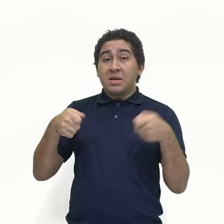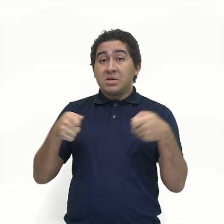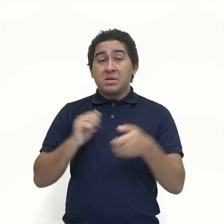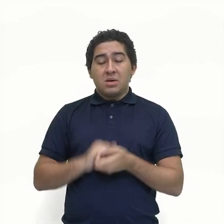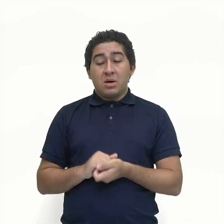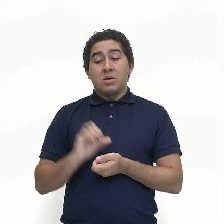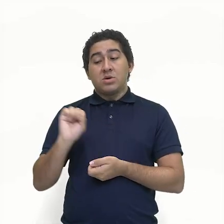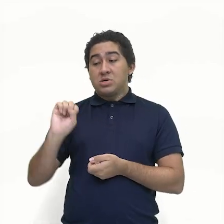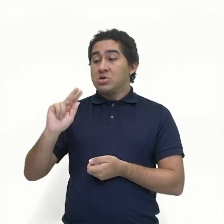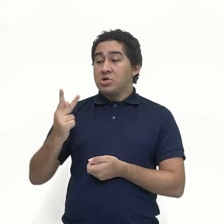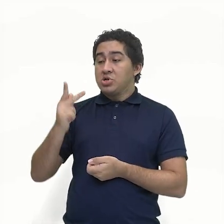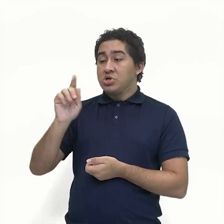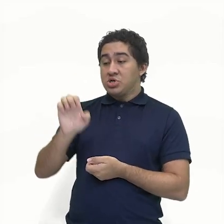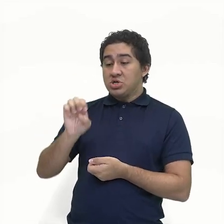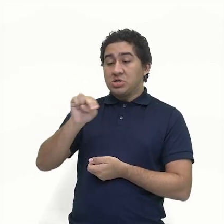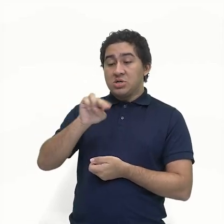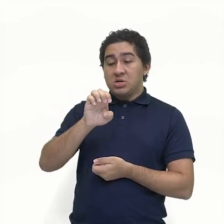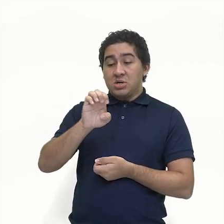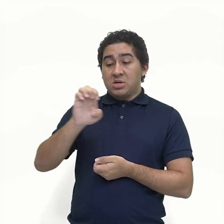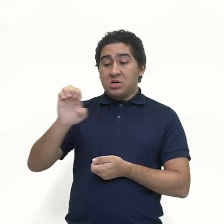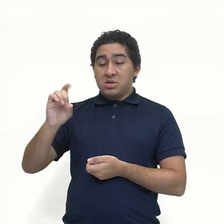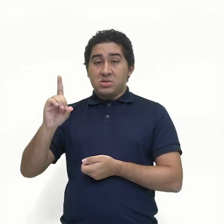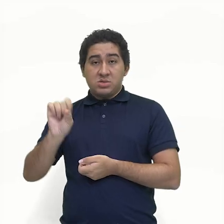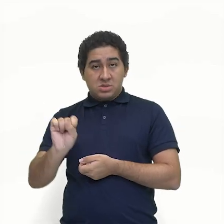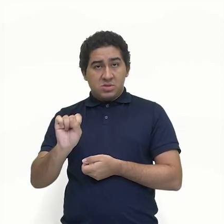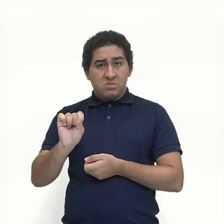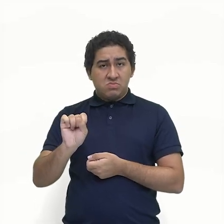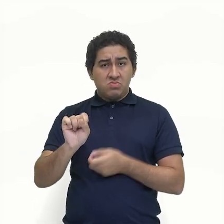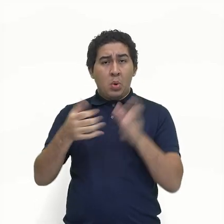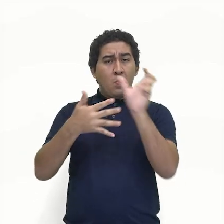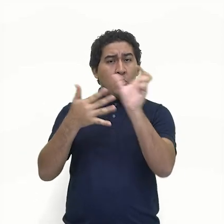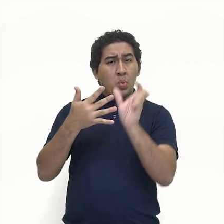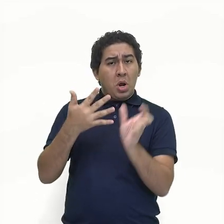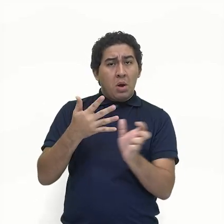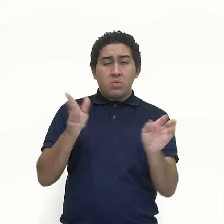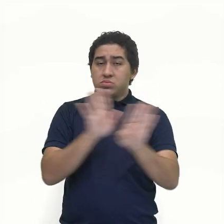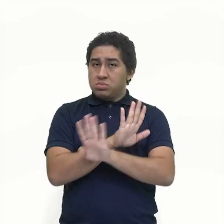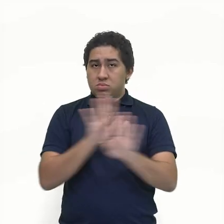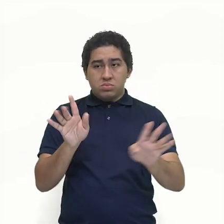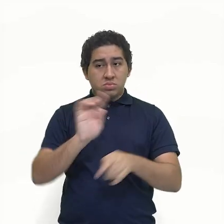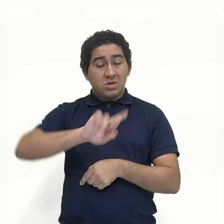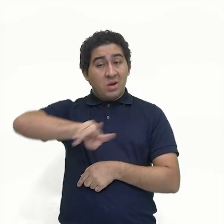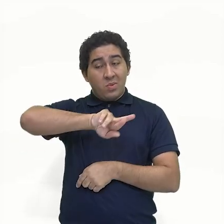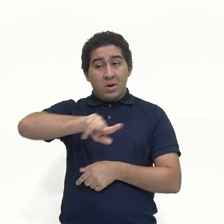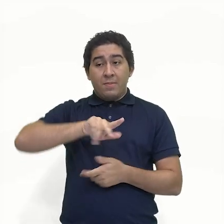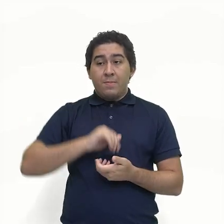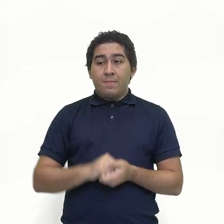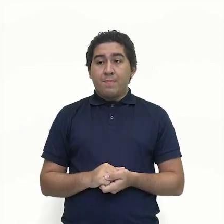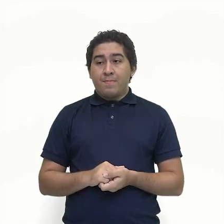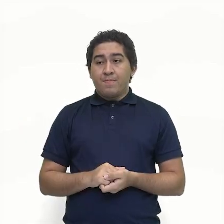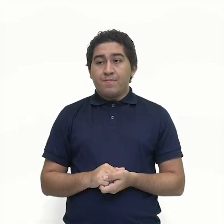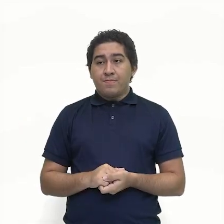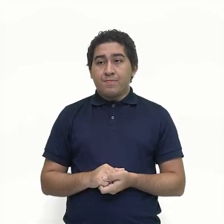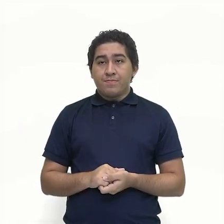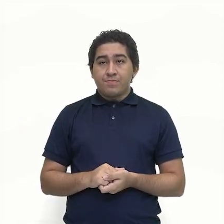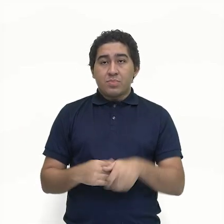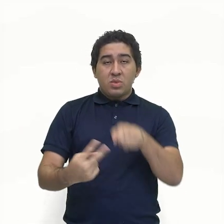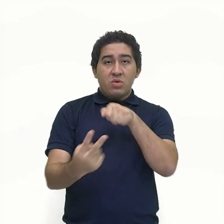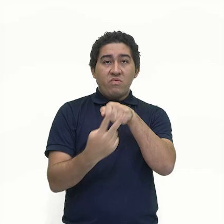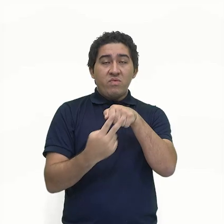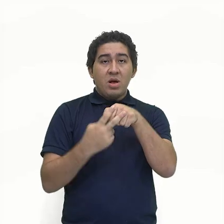she needs. Teacher, está no plural? Não, não está no plural, ok? Este verbo ele